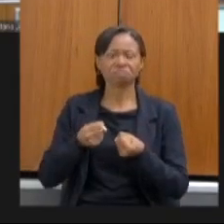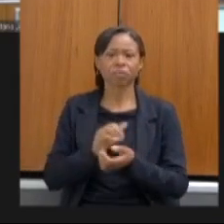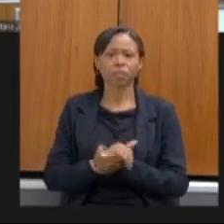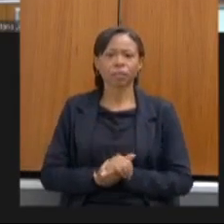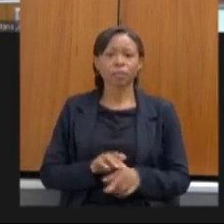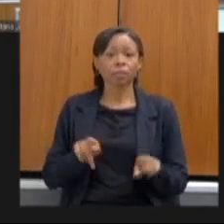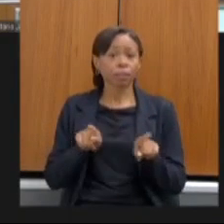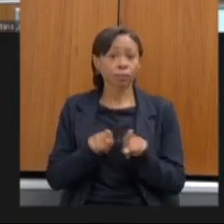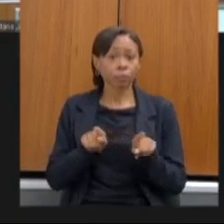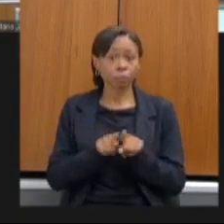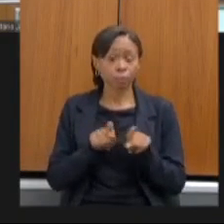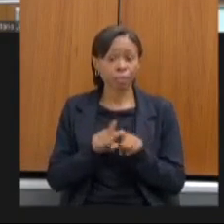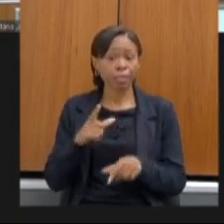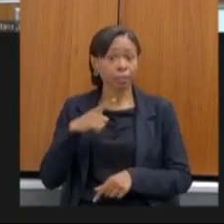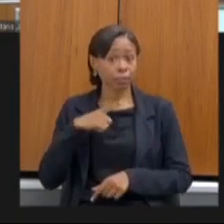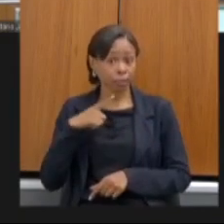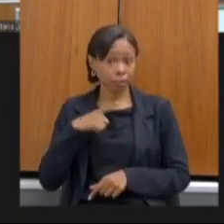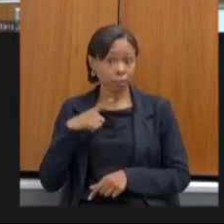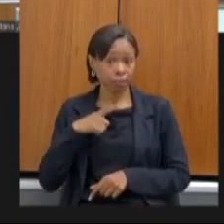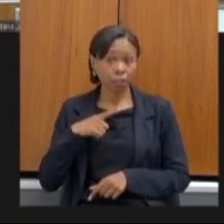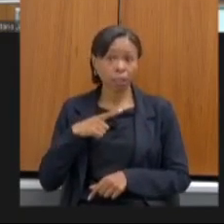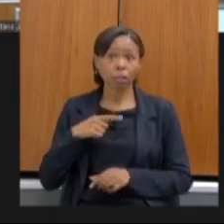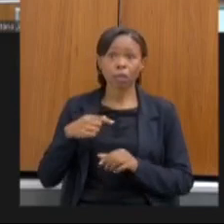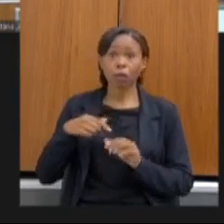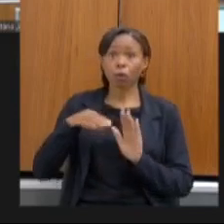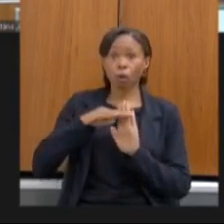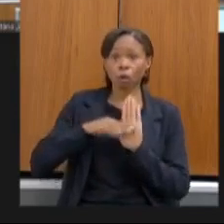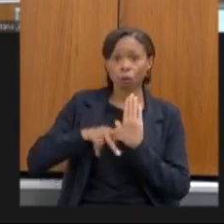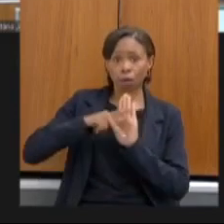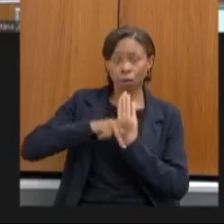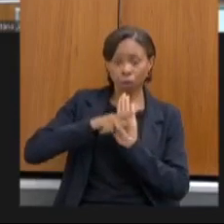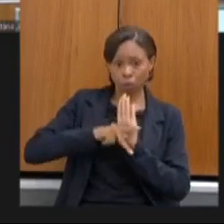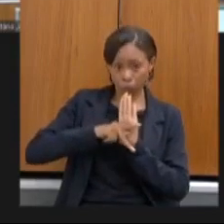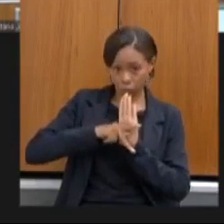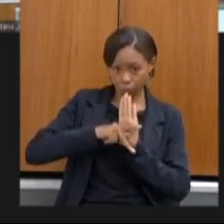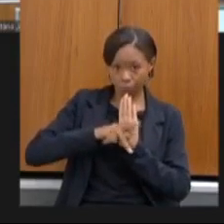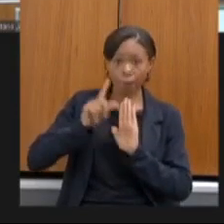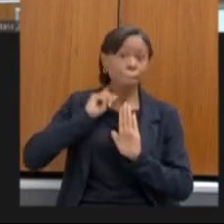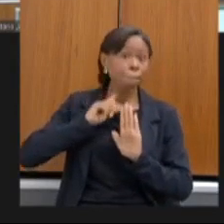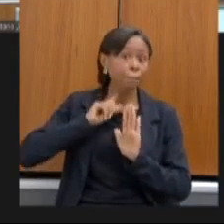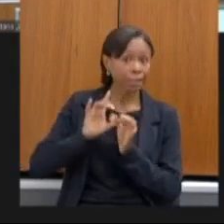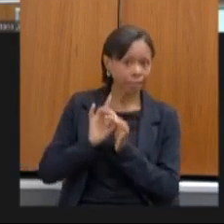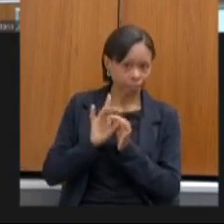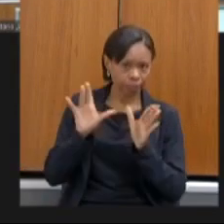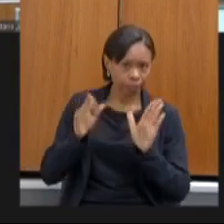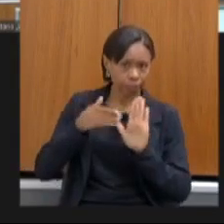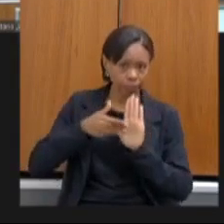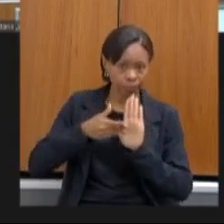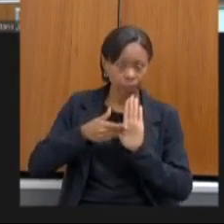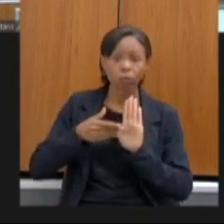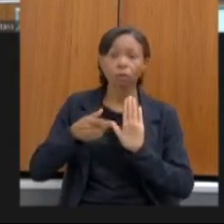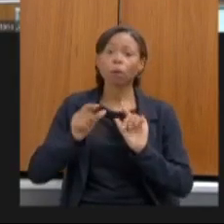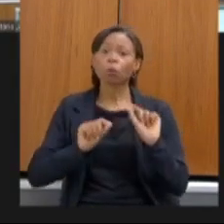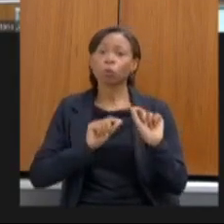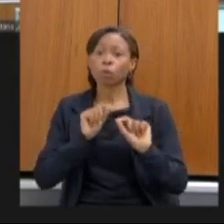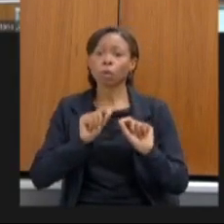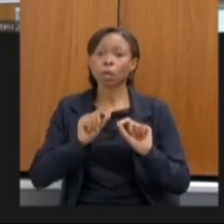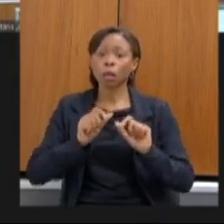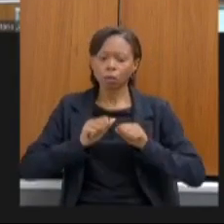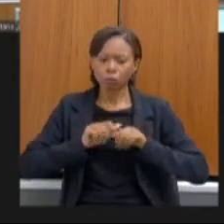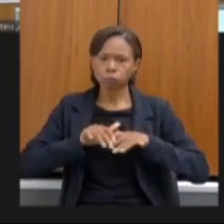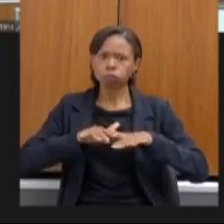é a dentro do Minas livre a questão do é da disseminação